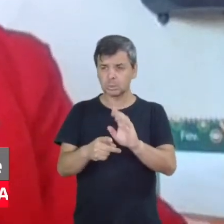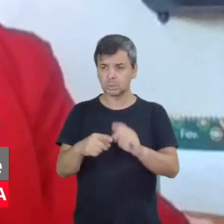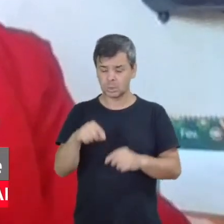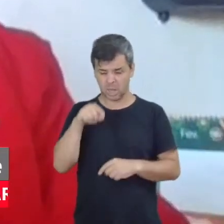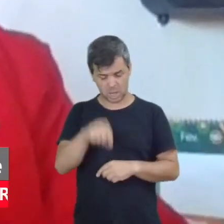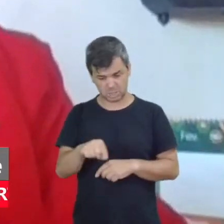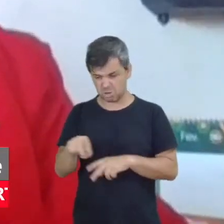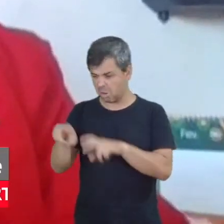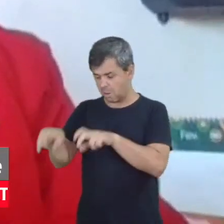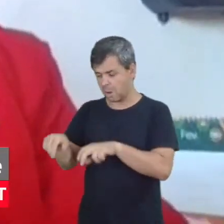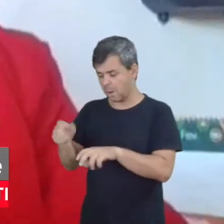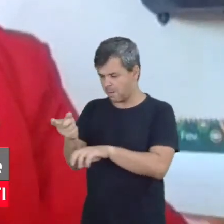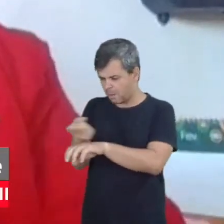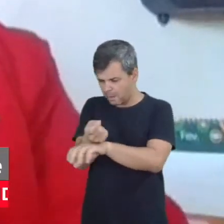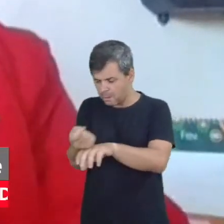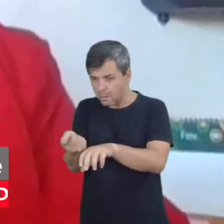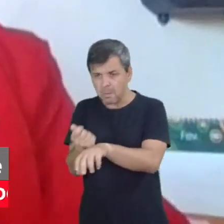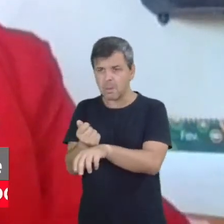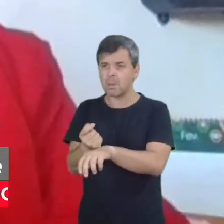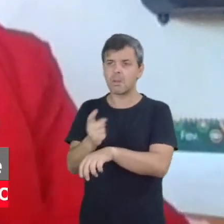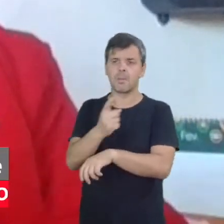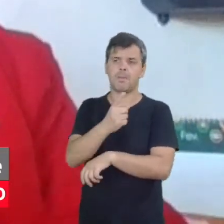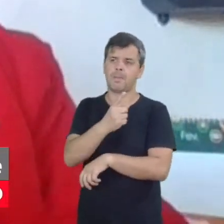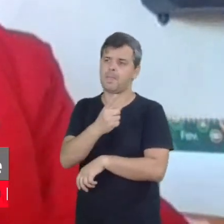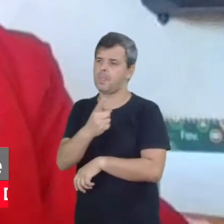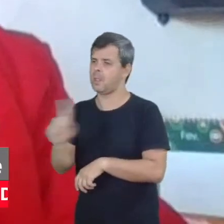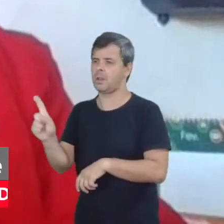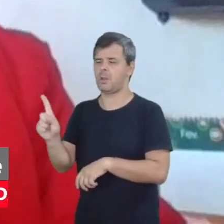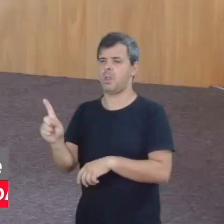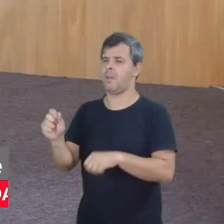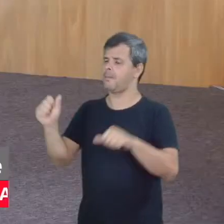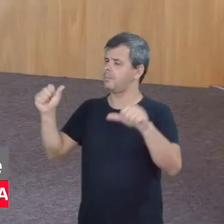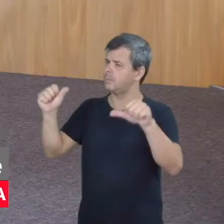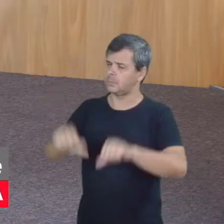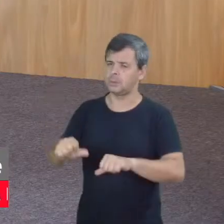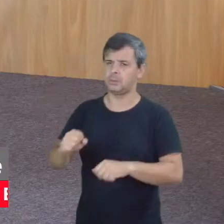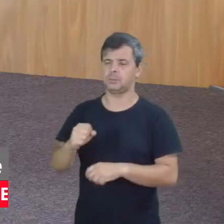que esse modelo capitalista que aqui está nos levando à barbárie.